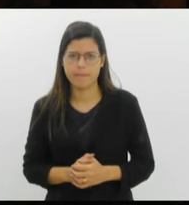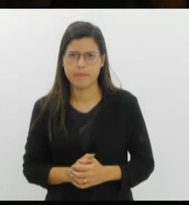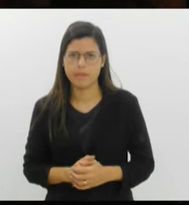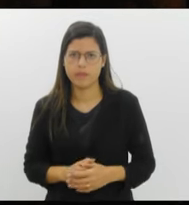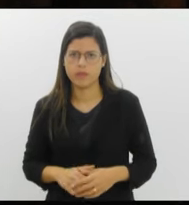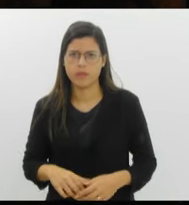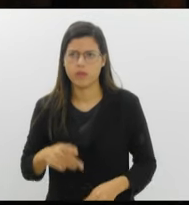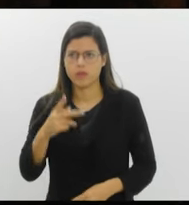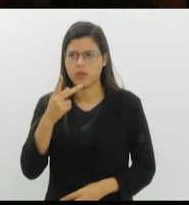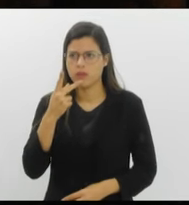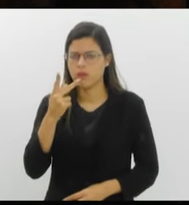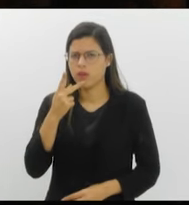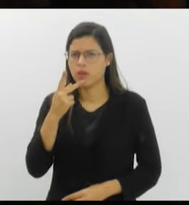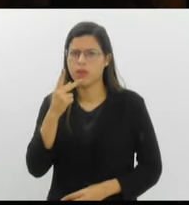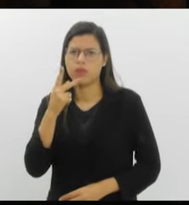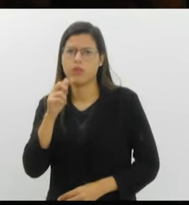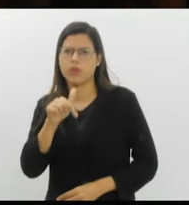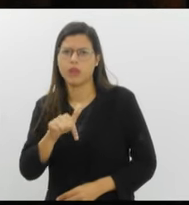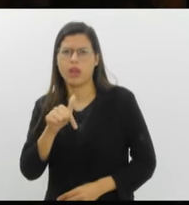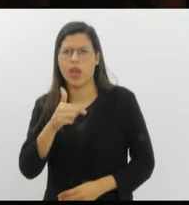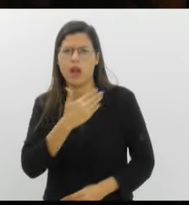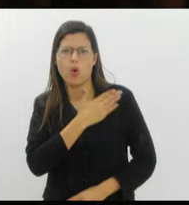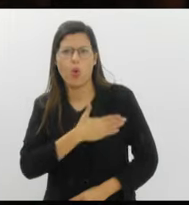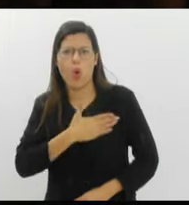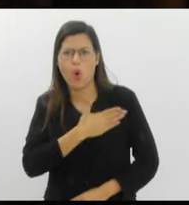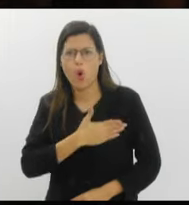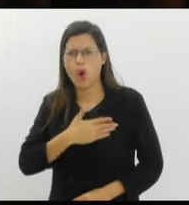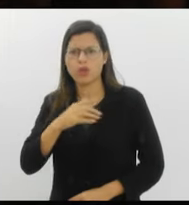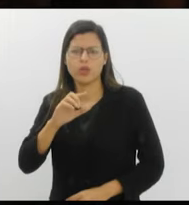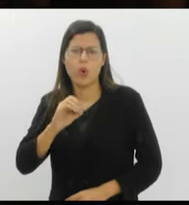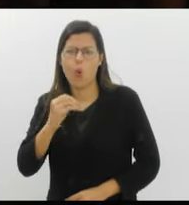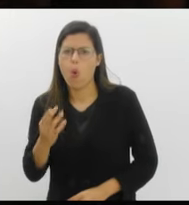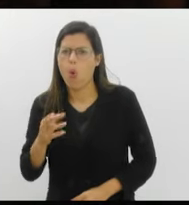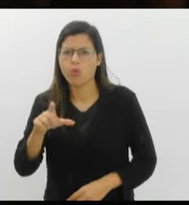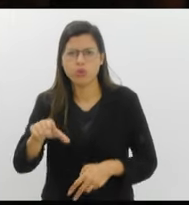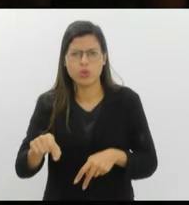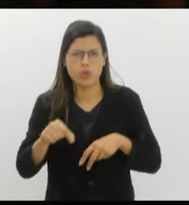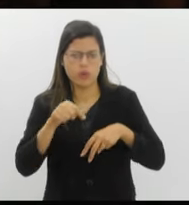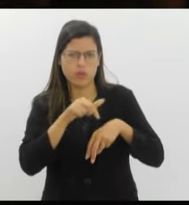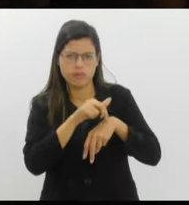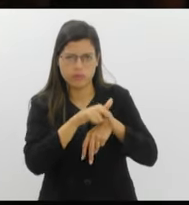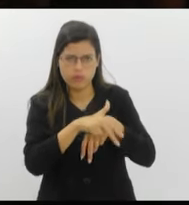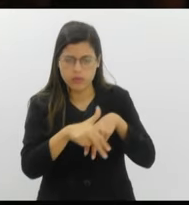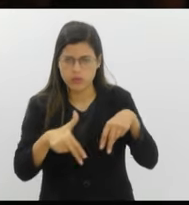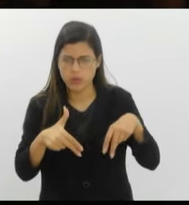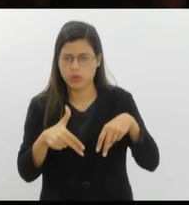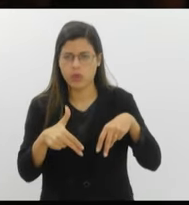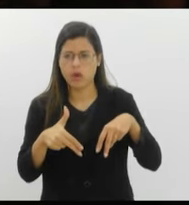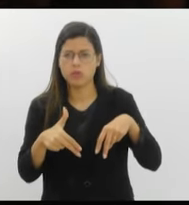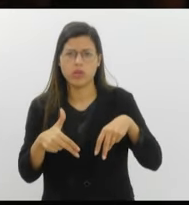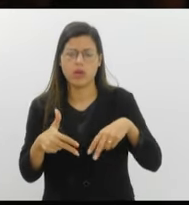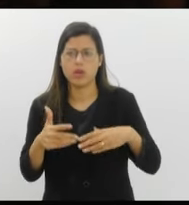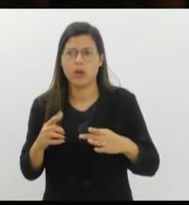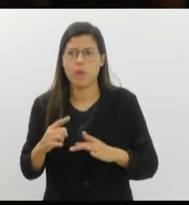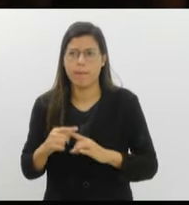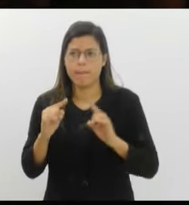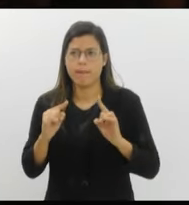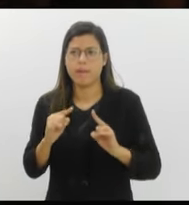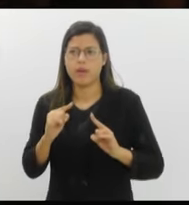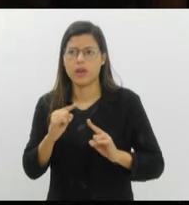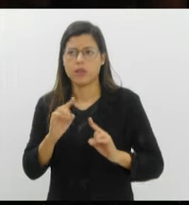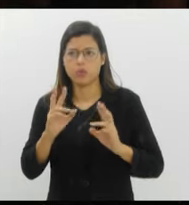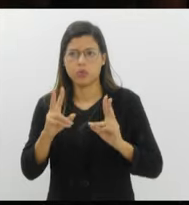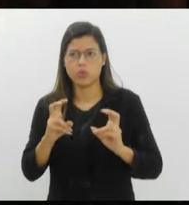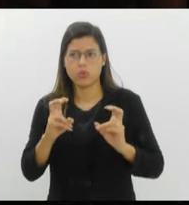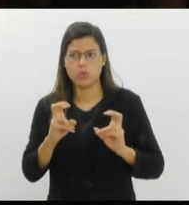preferência fálica do prefeito, opção sexual, porque isso não nos diz respeito. Eu falo de um projeto de coração que é aquele